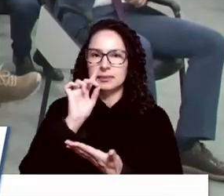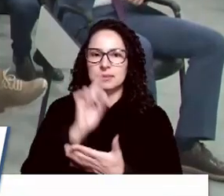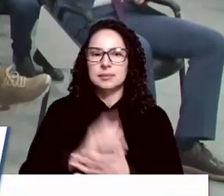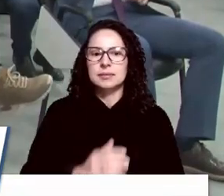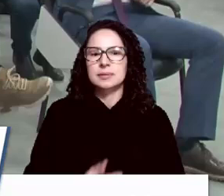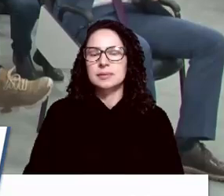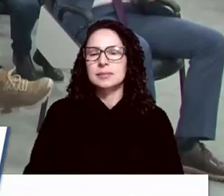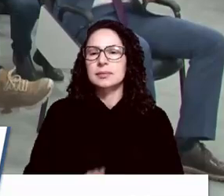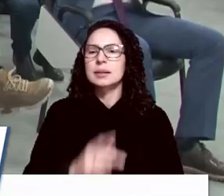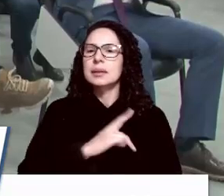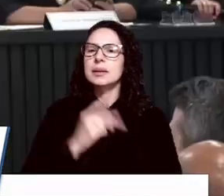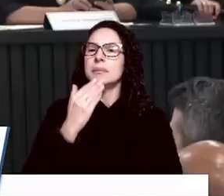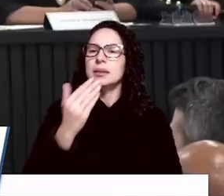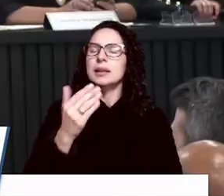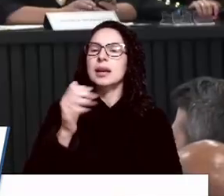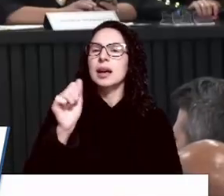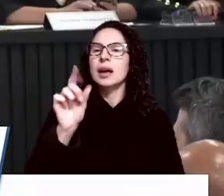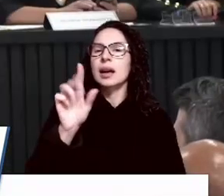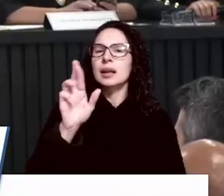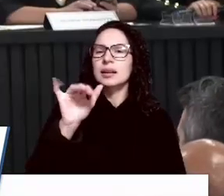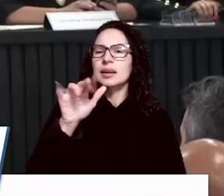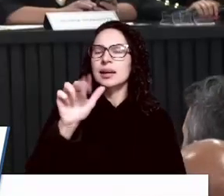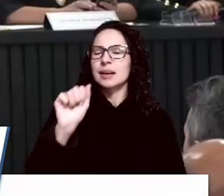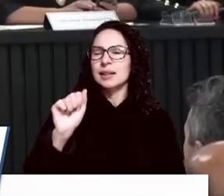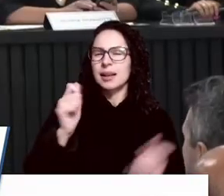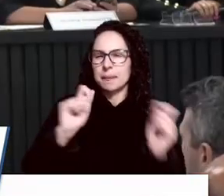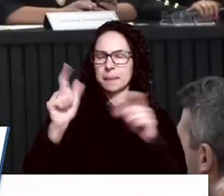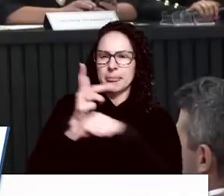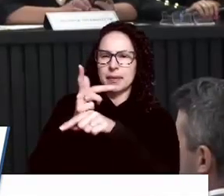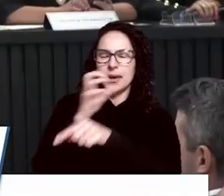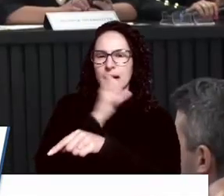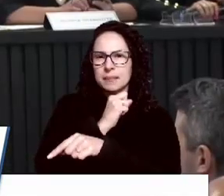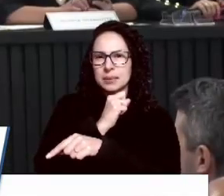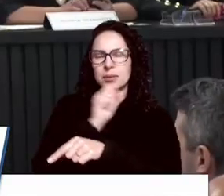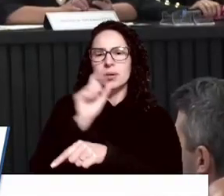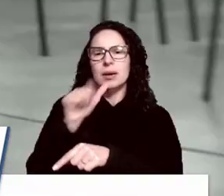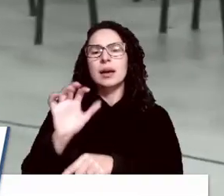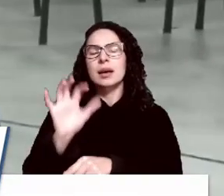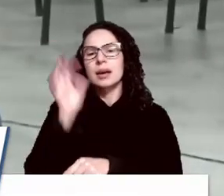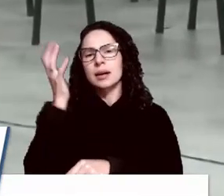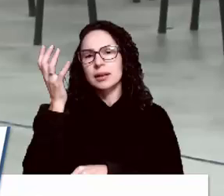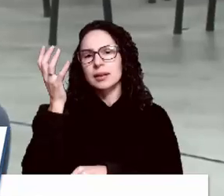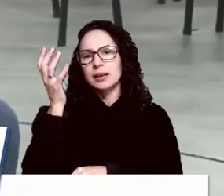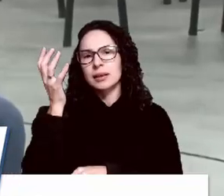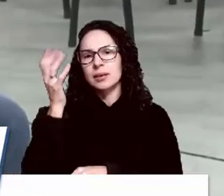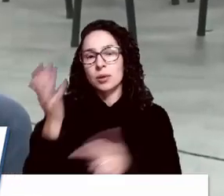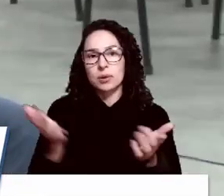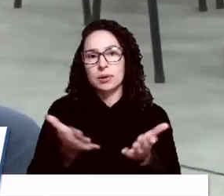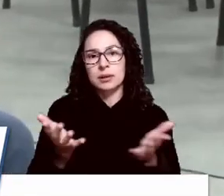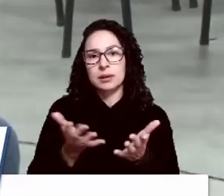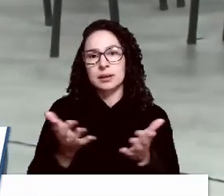Presidente, pedi para a Adriana colocar um vídeo rápido aí, é uma situação que aconteceu hoje